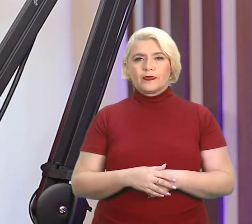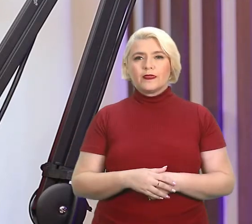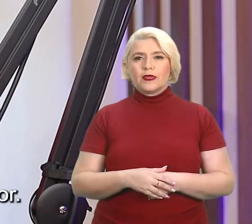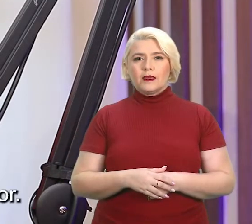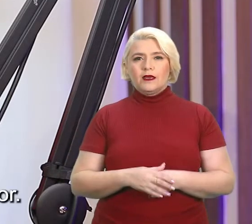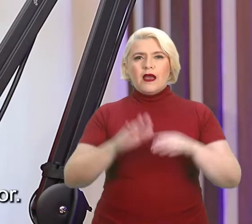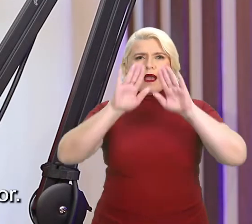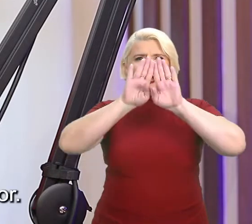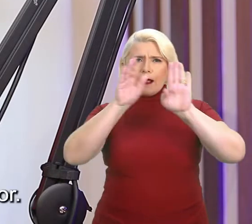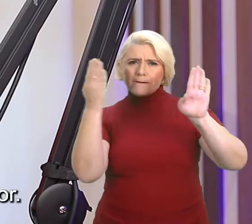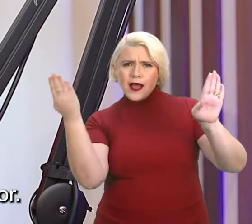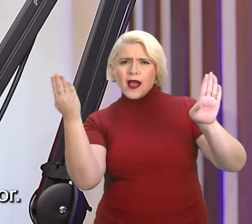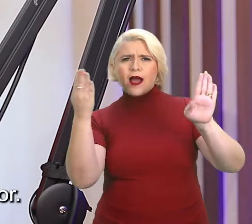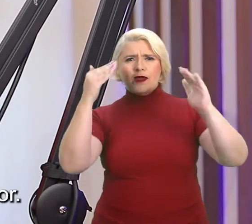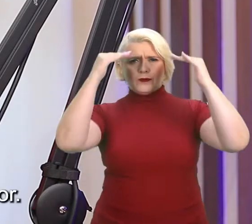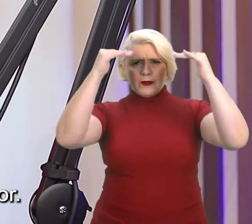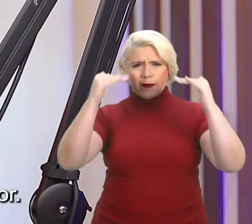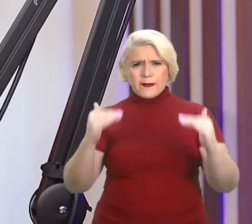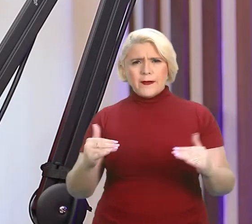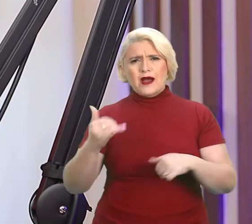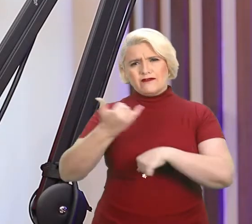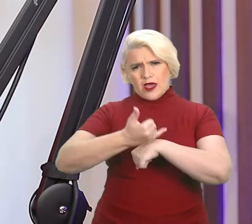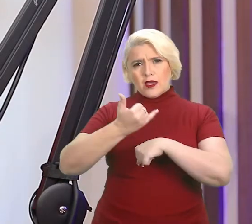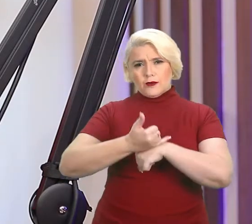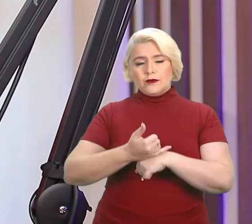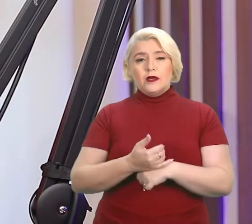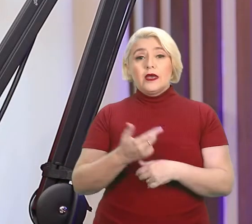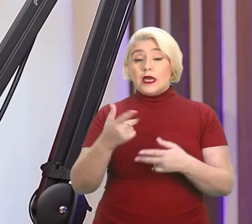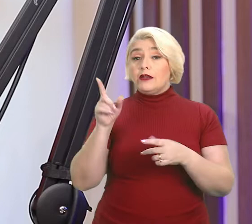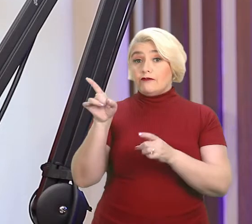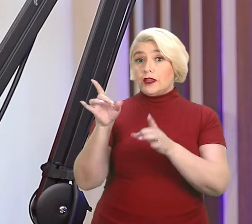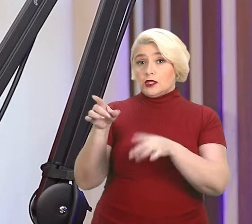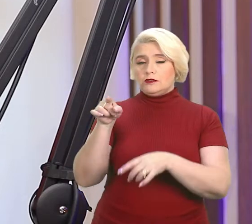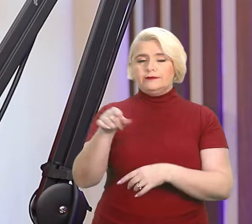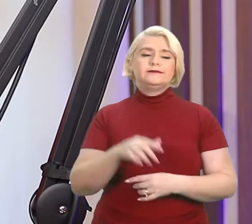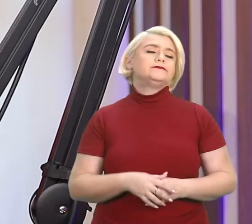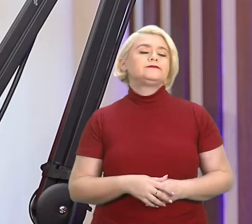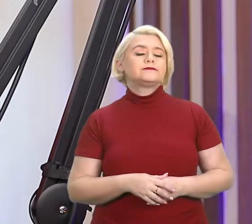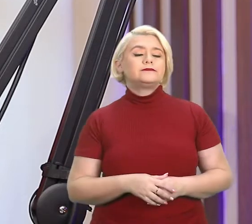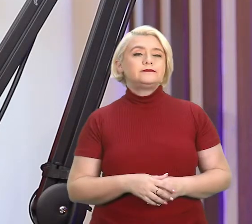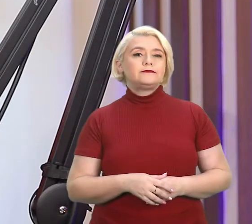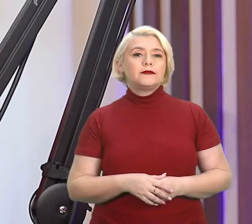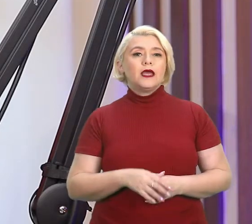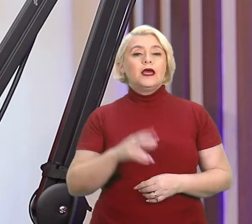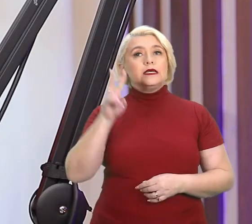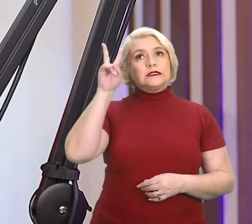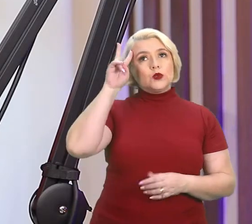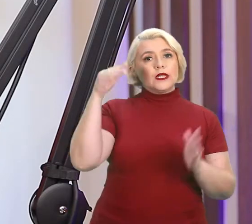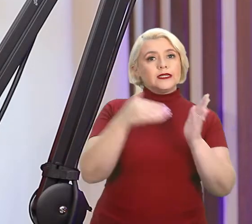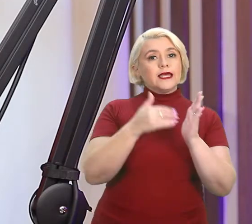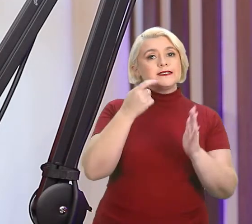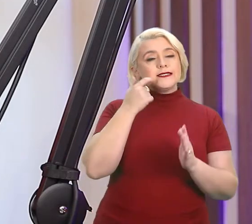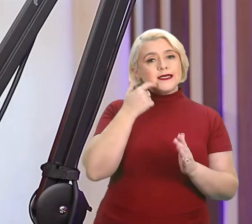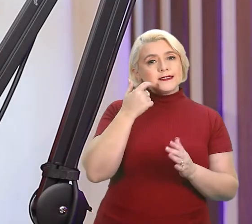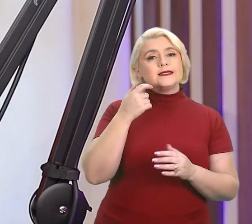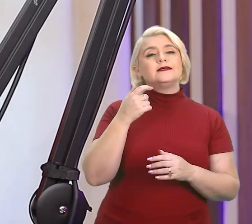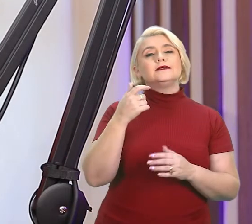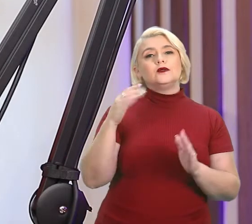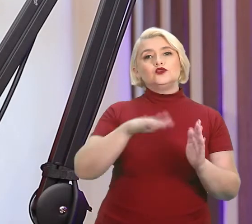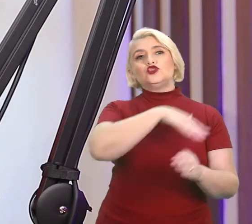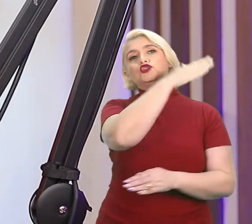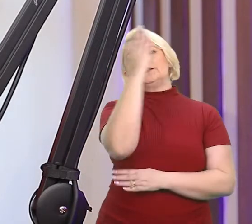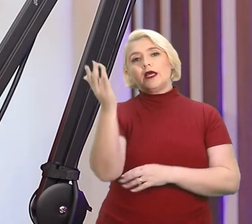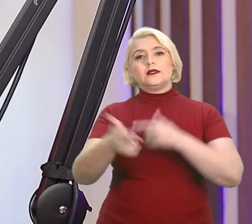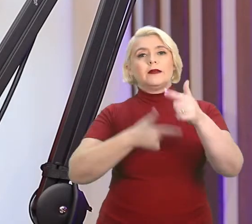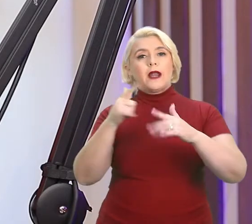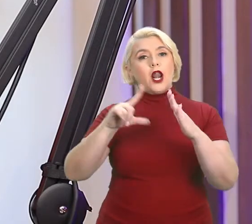Armários de metal, essas coisas, né? Então, ele era vendedor. Então, de segunda a sexta, ele ficava o dia todo nessa loja lá,